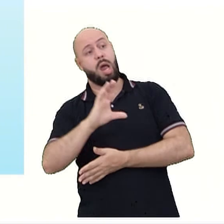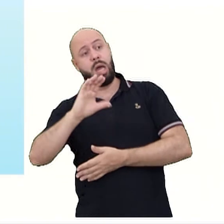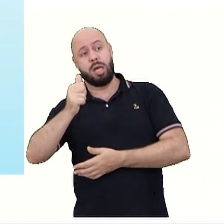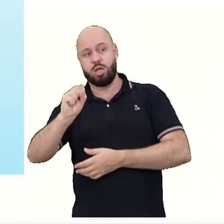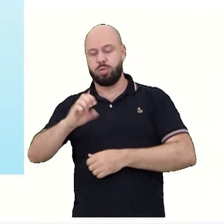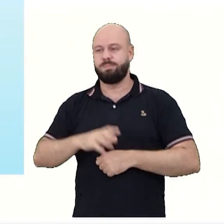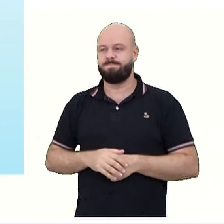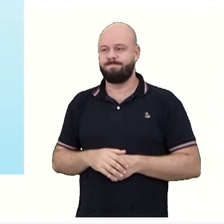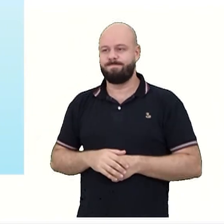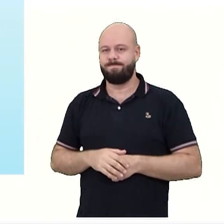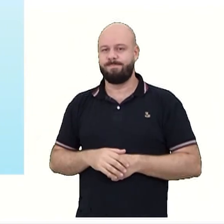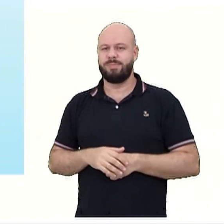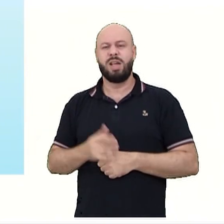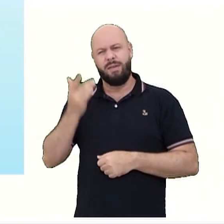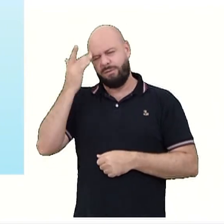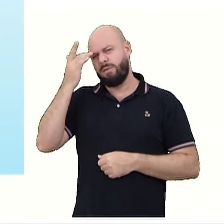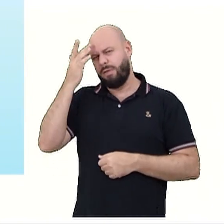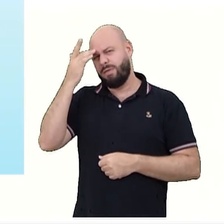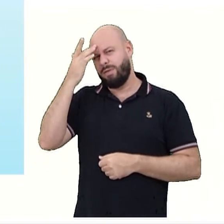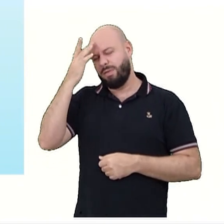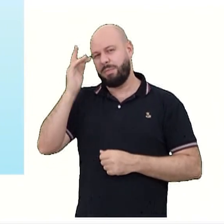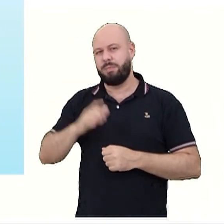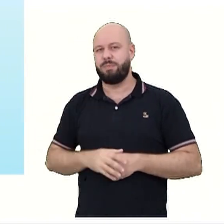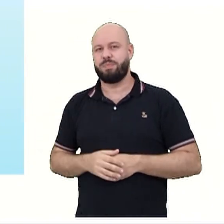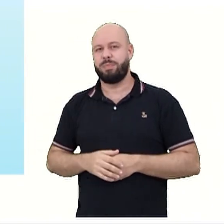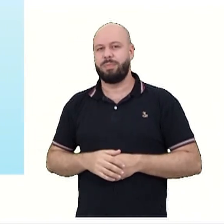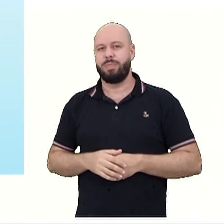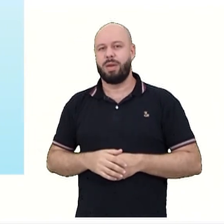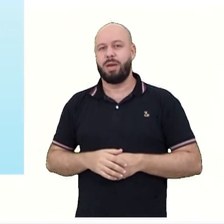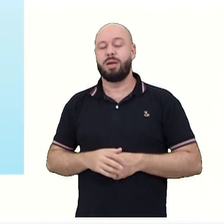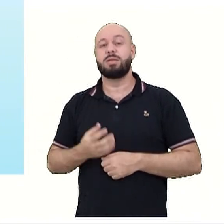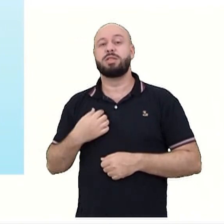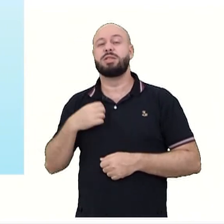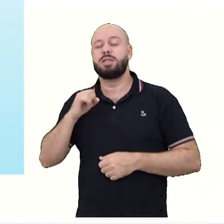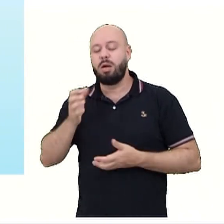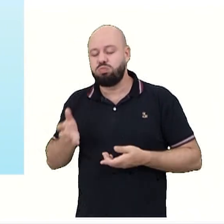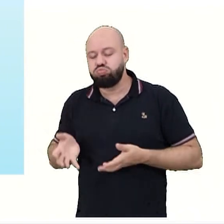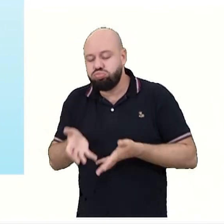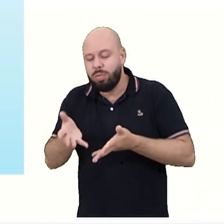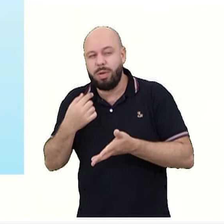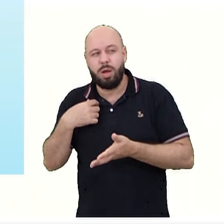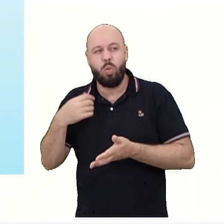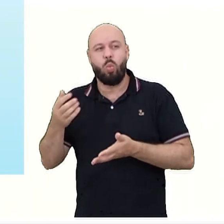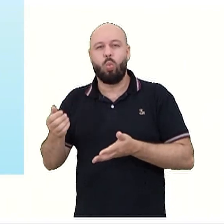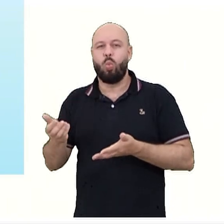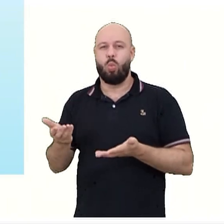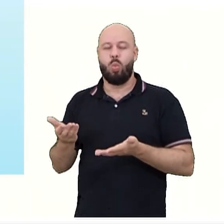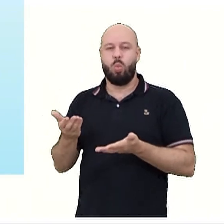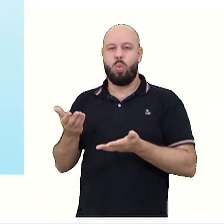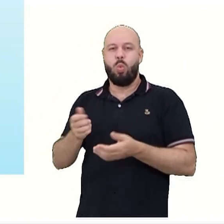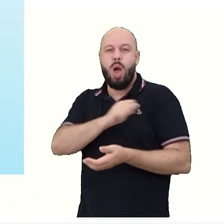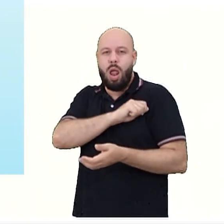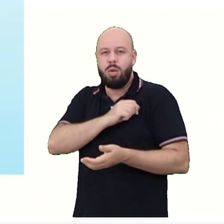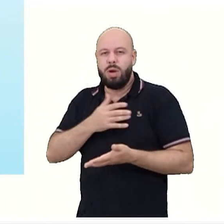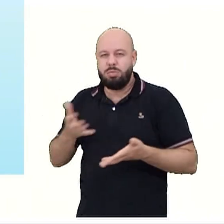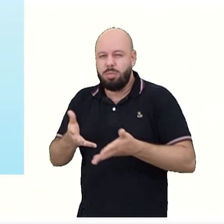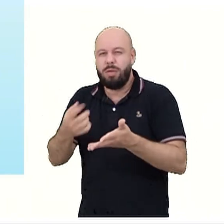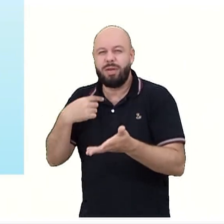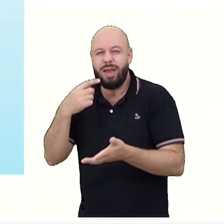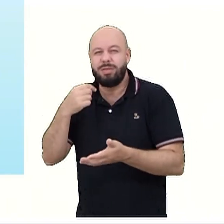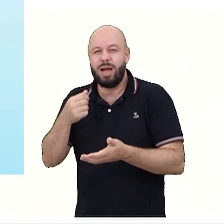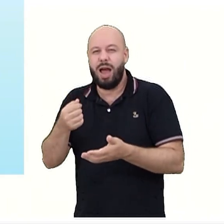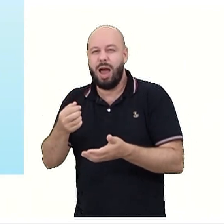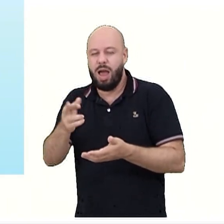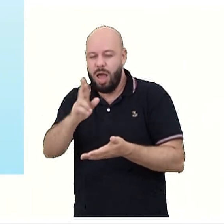haja, aí eu faço, né? Caso haja um incentivo por parte dos alunos, né? No que tange ao responder às